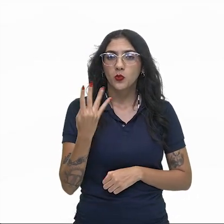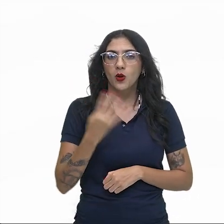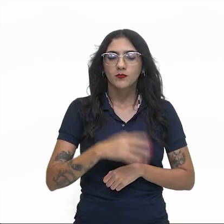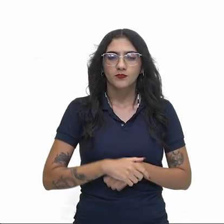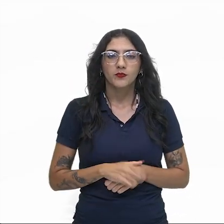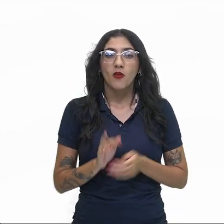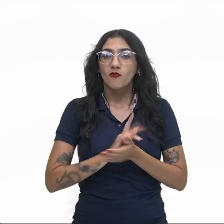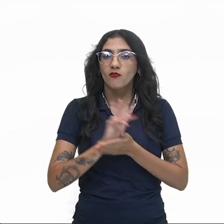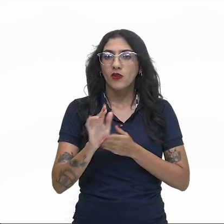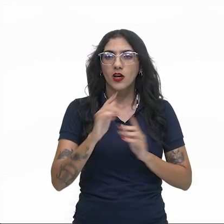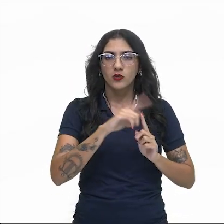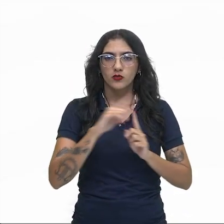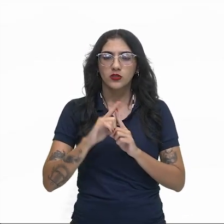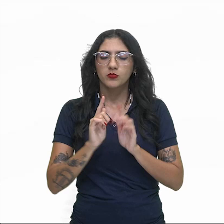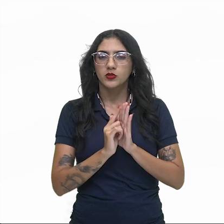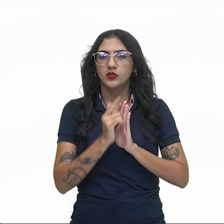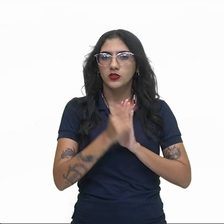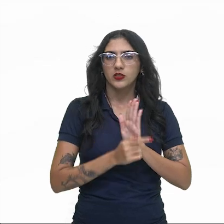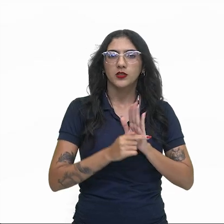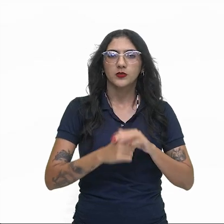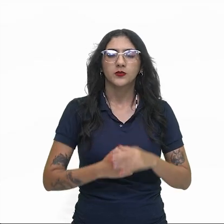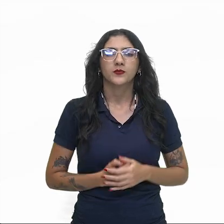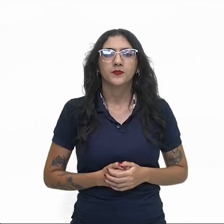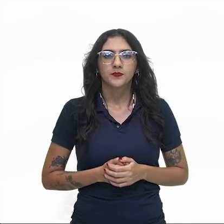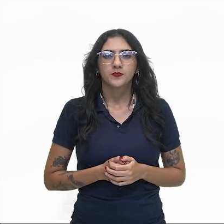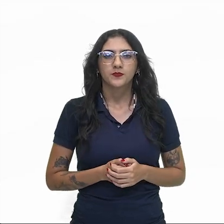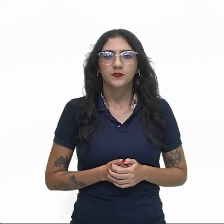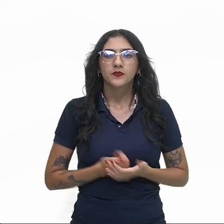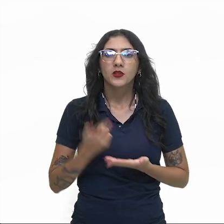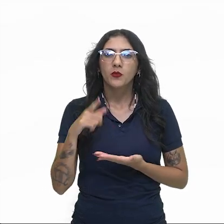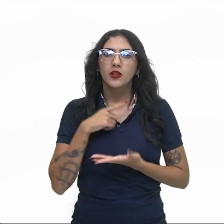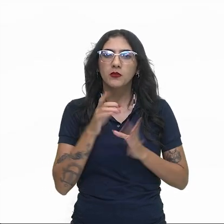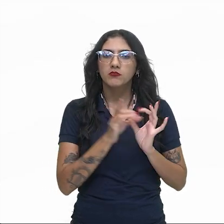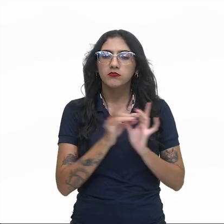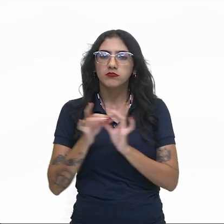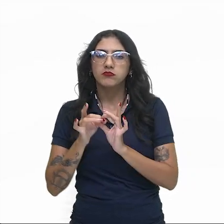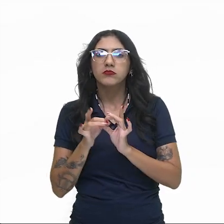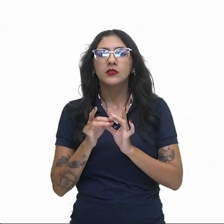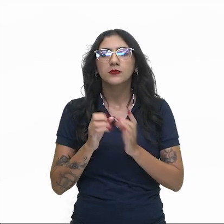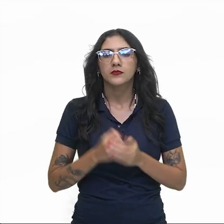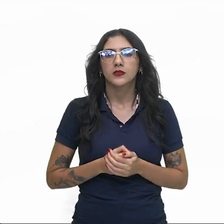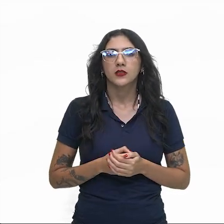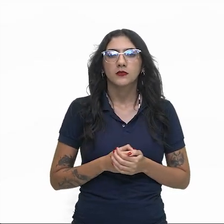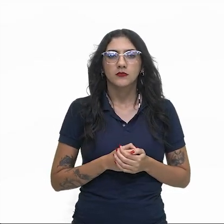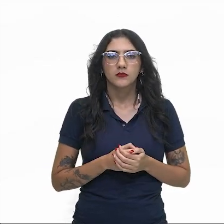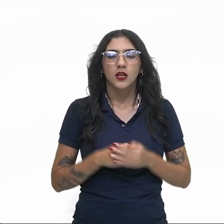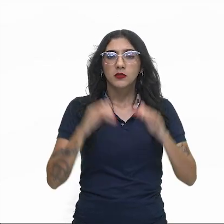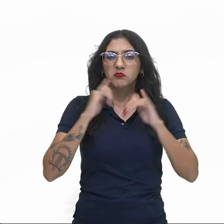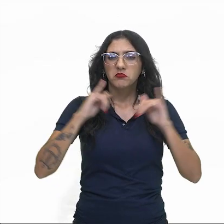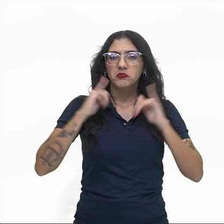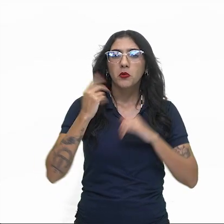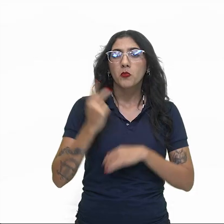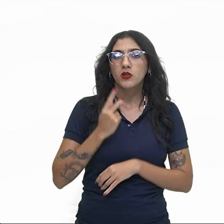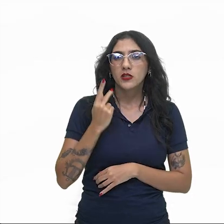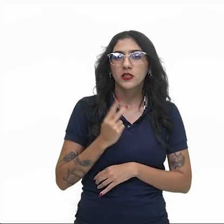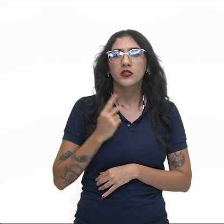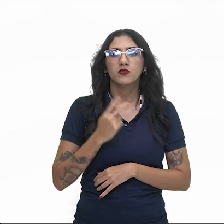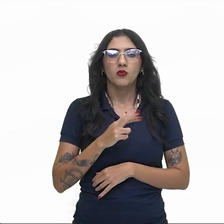diversidade de estilos. Ali, Martin Luther King combina os elementos do discurso político, religioso